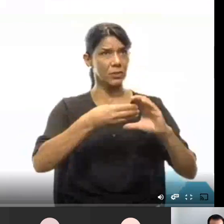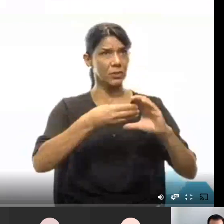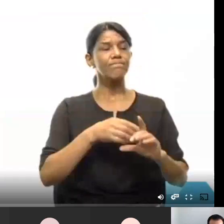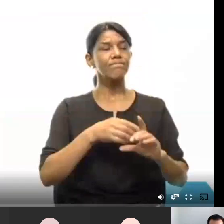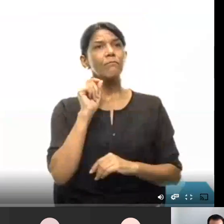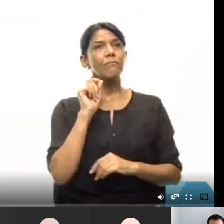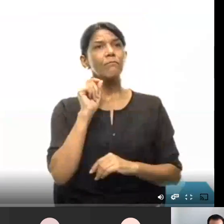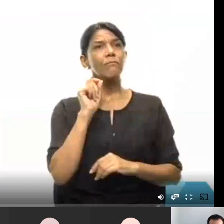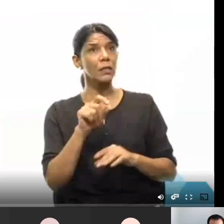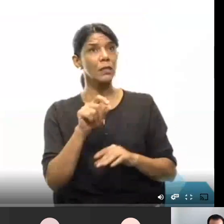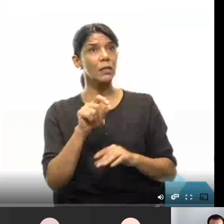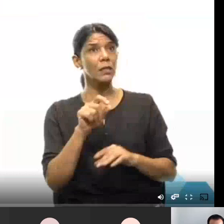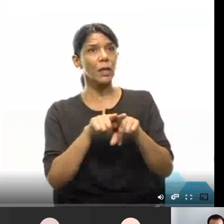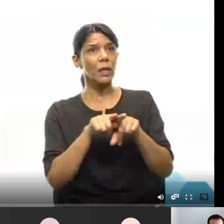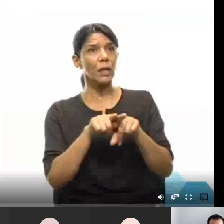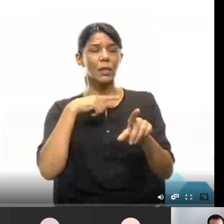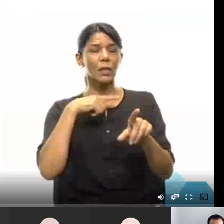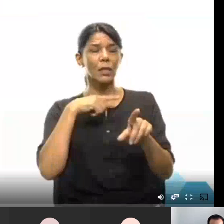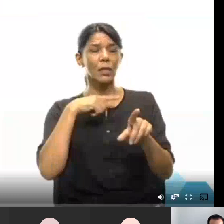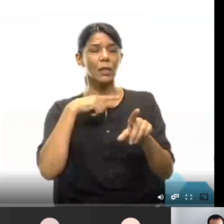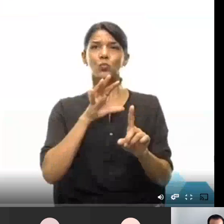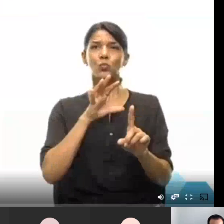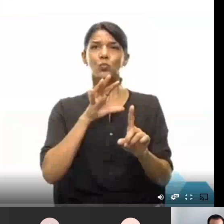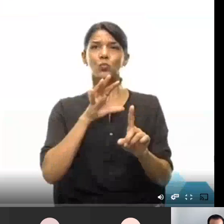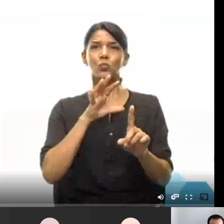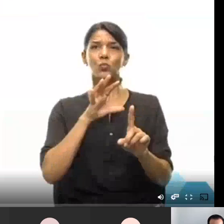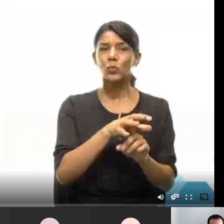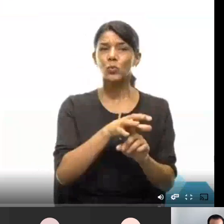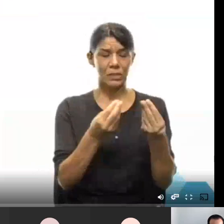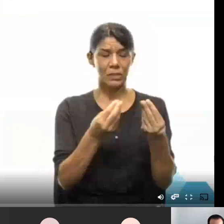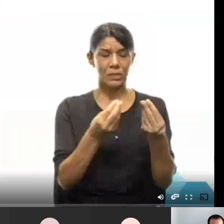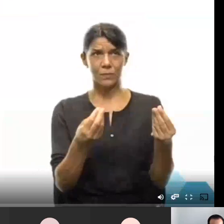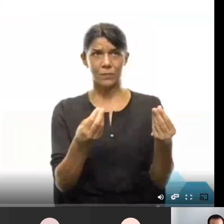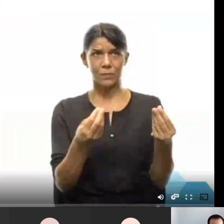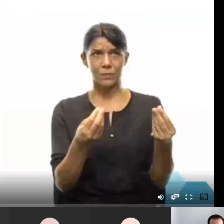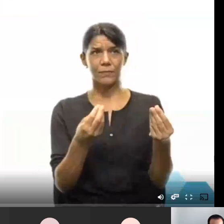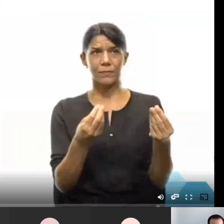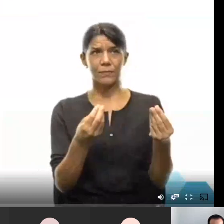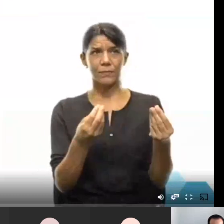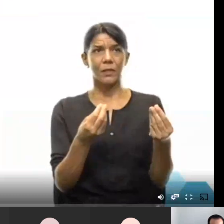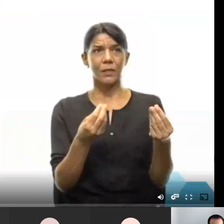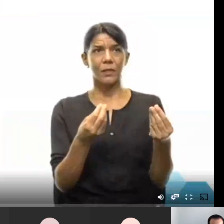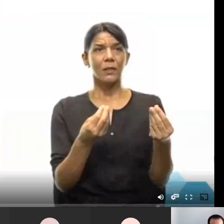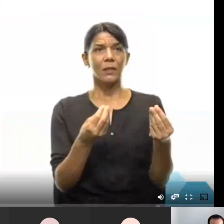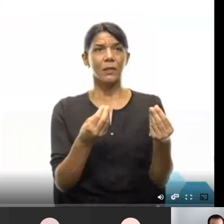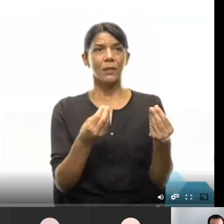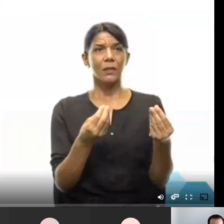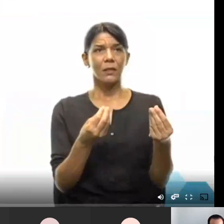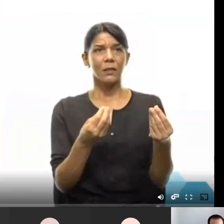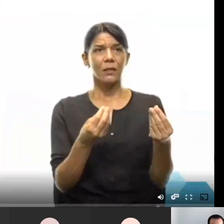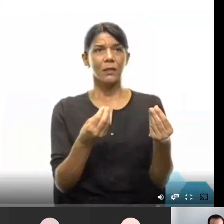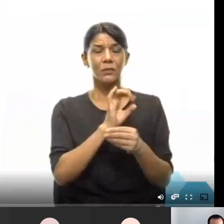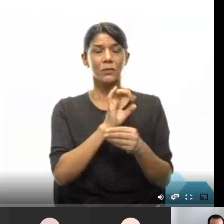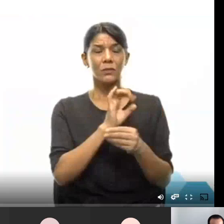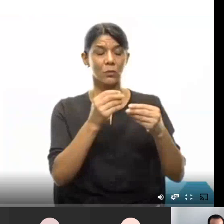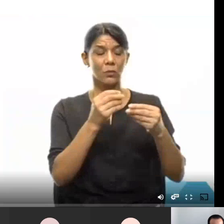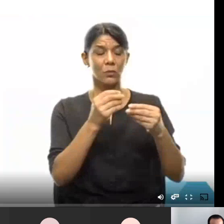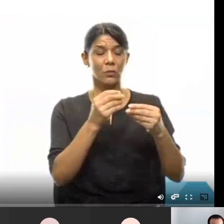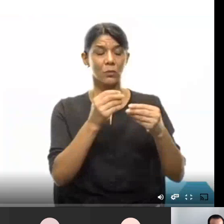há ainda uma invasão tecidual. Veja aqui, uma invasão não só